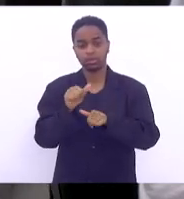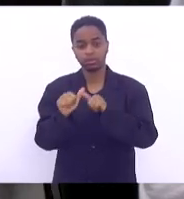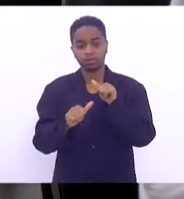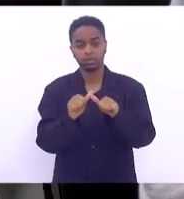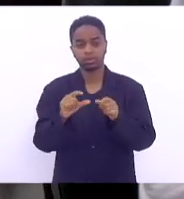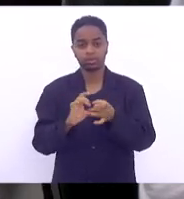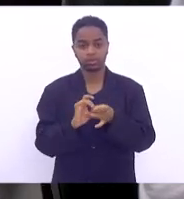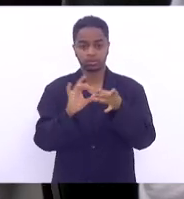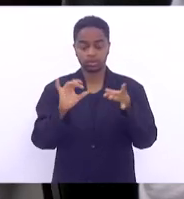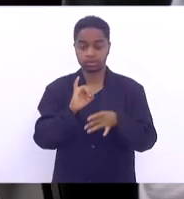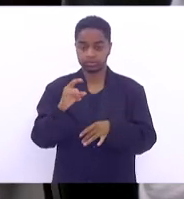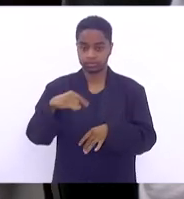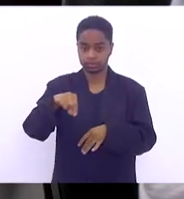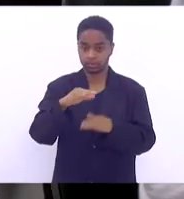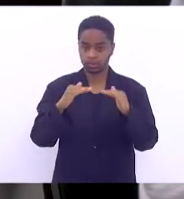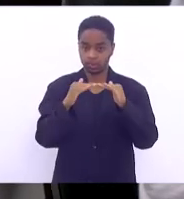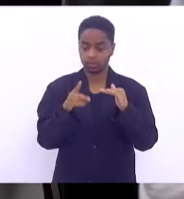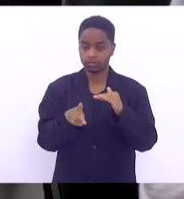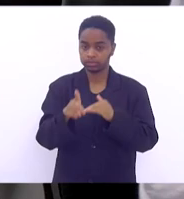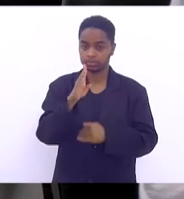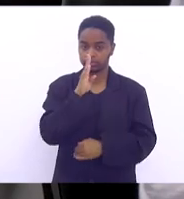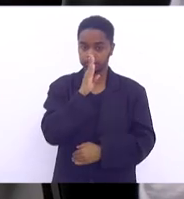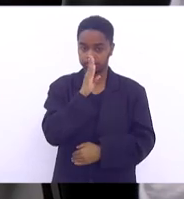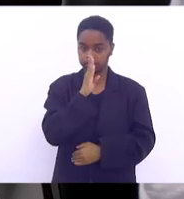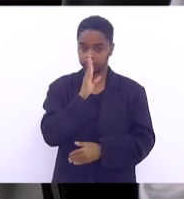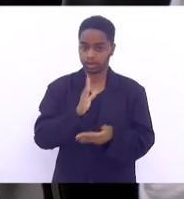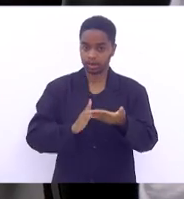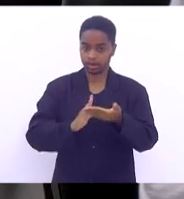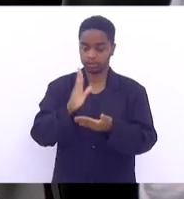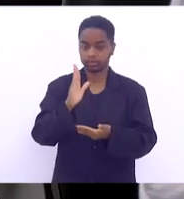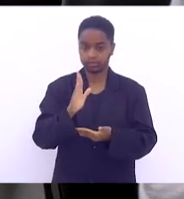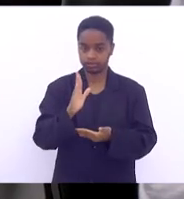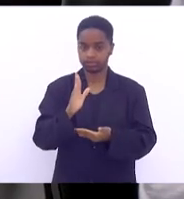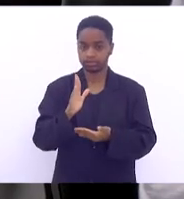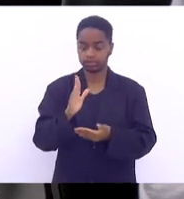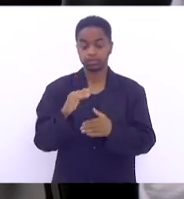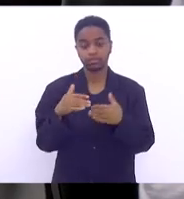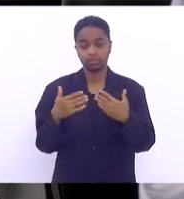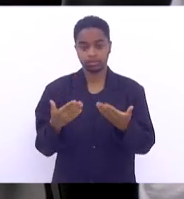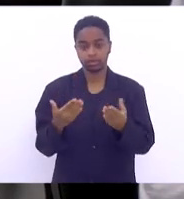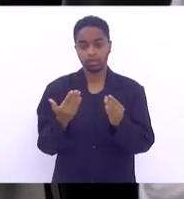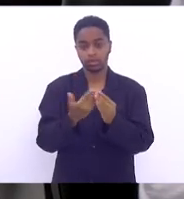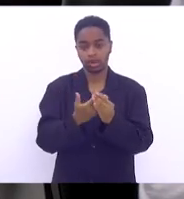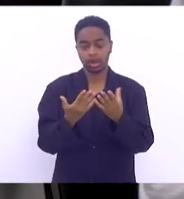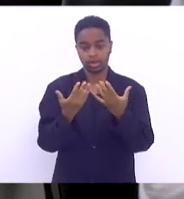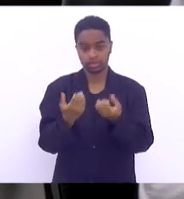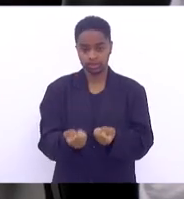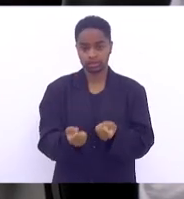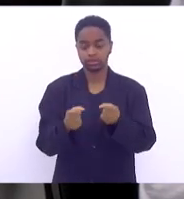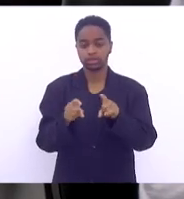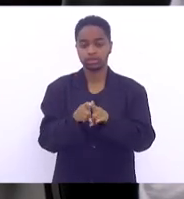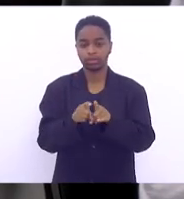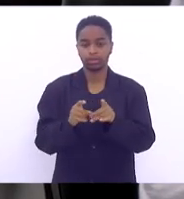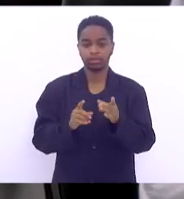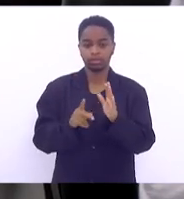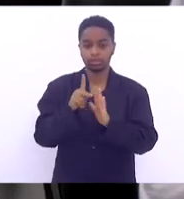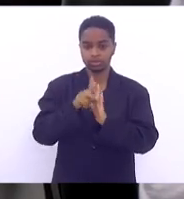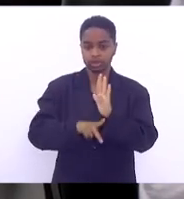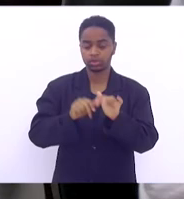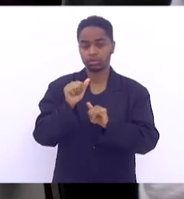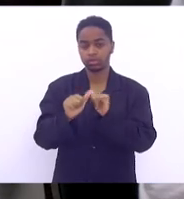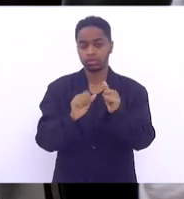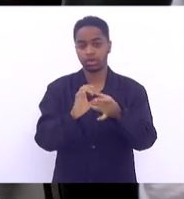autorizativo. Senhores que aprovam, permaneçam como estão. Aprovado, o recurso, então, foi deferido e o projeto transformado em autorizativo